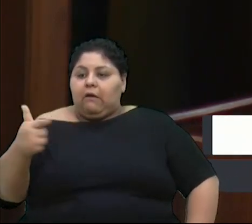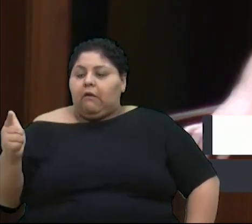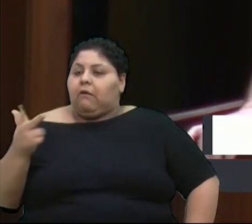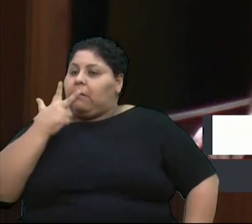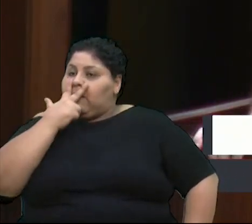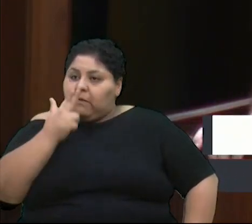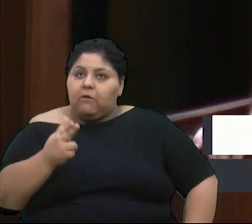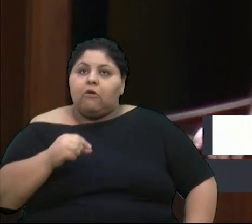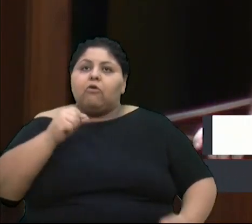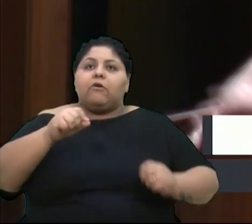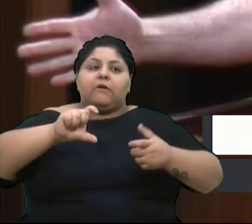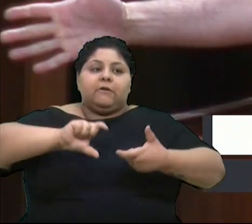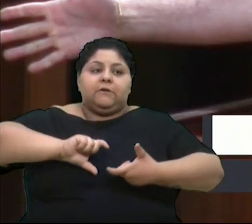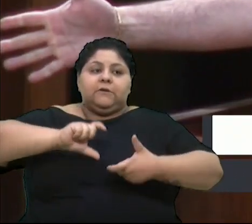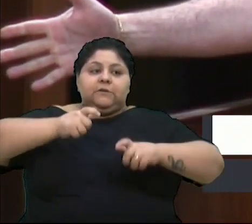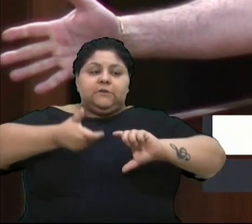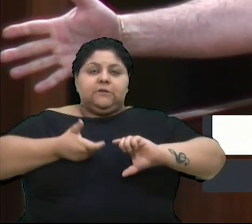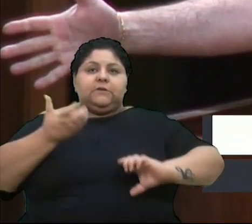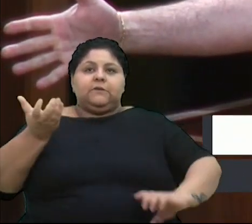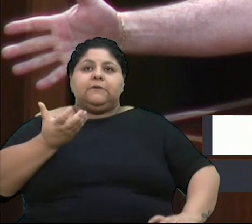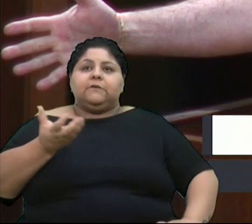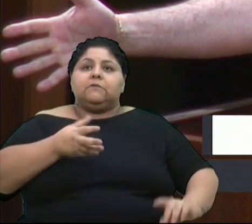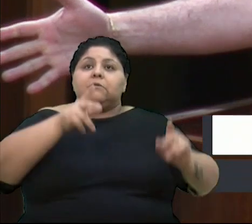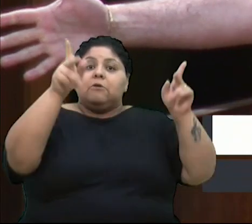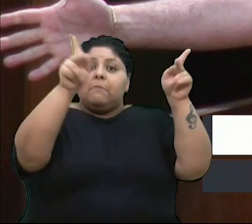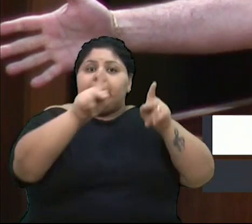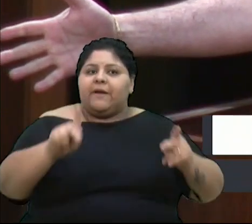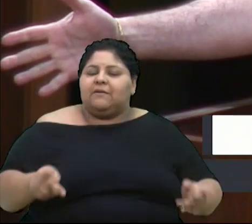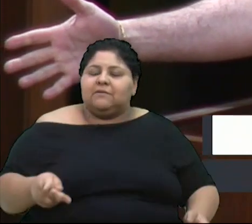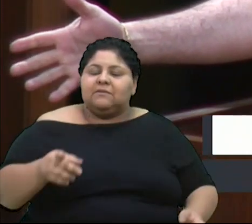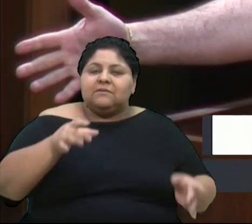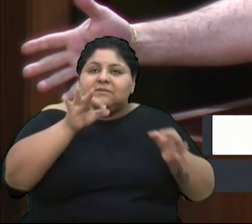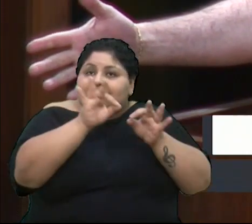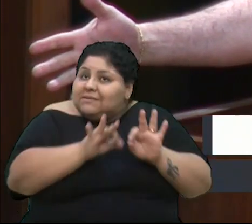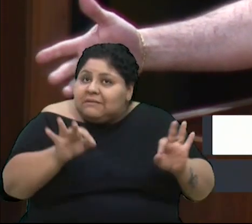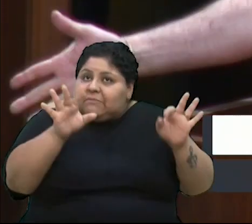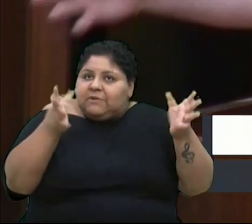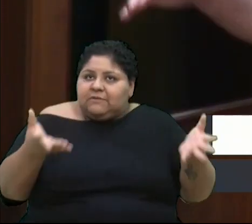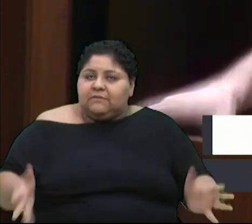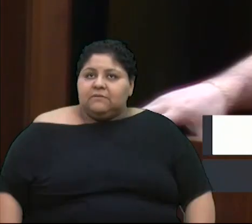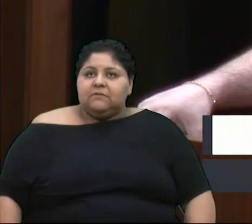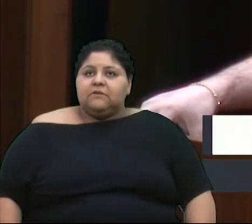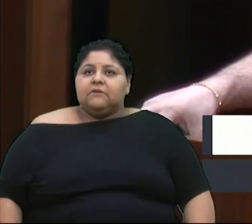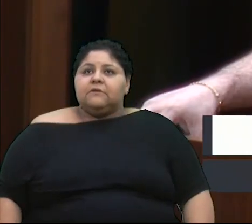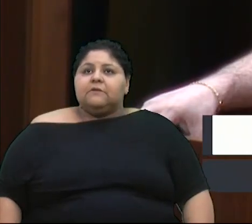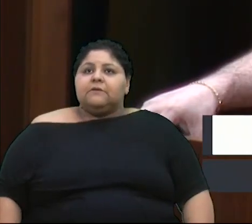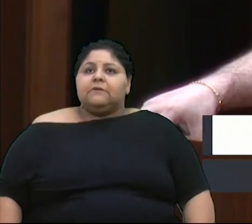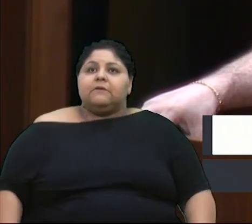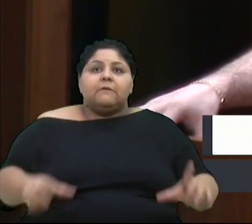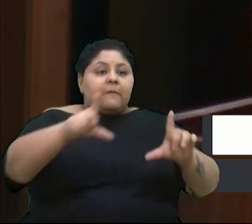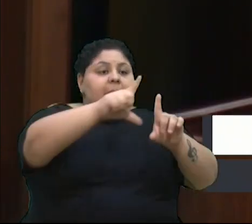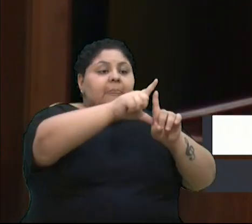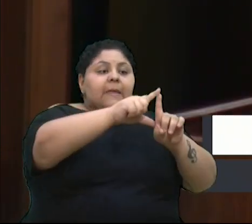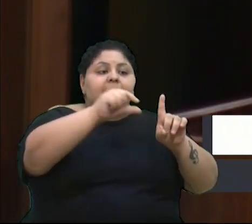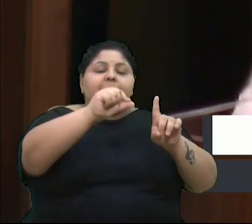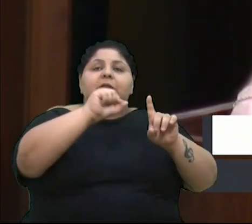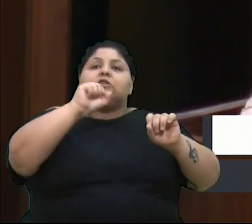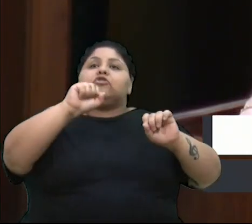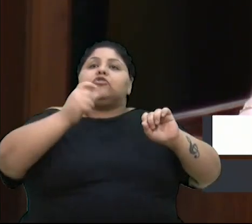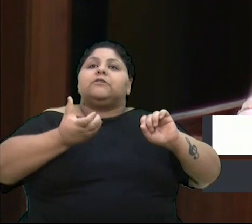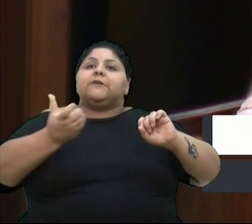Israel quer? Paz. É simples. E a Palestina, o que quer?